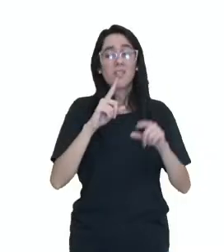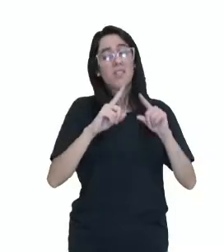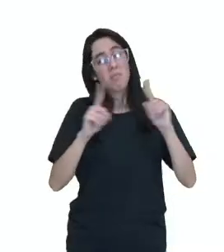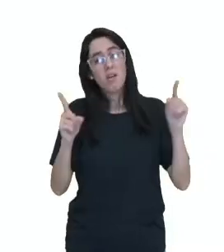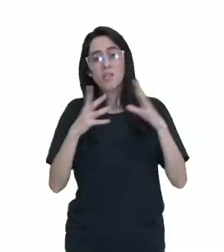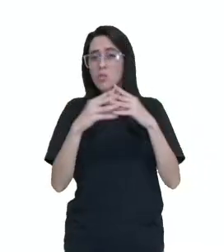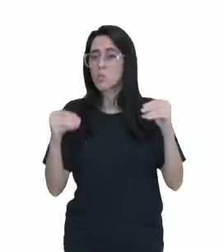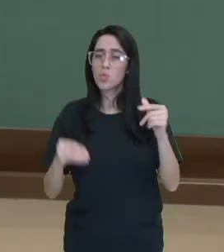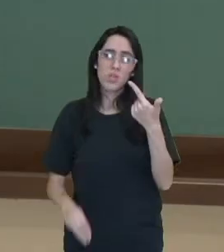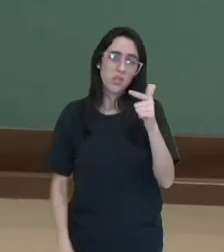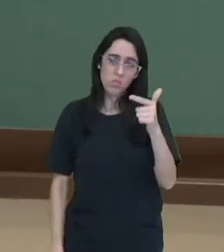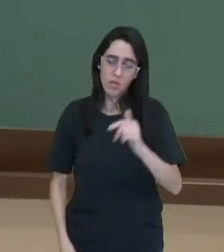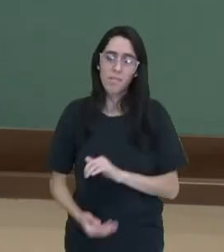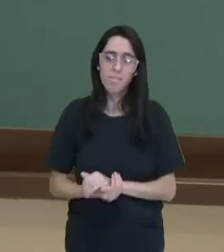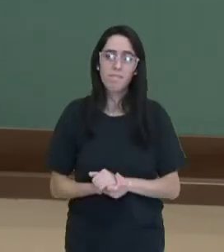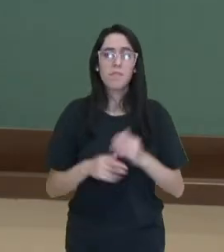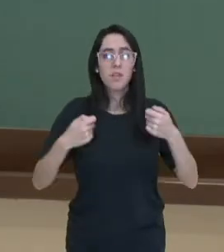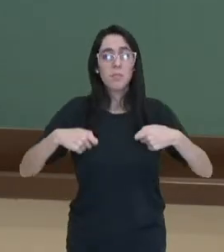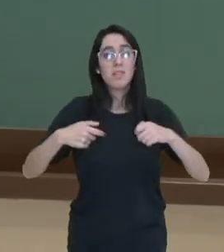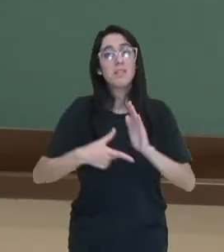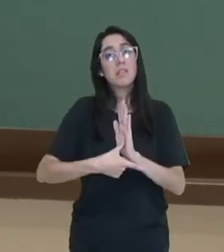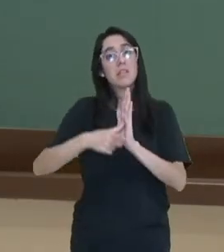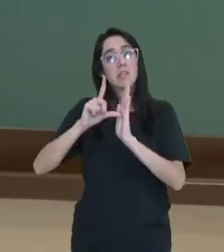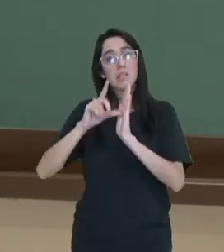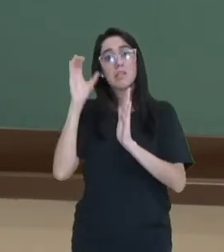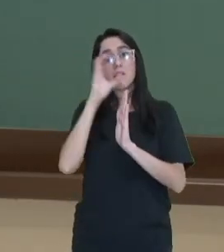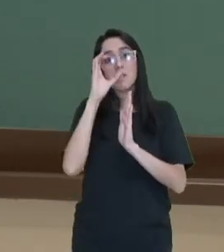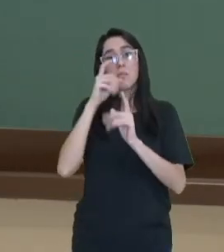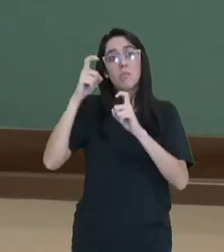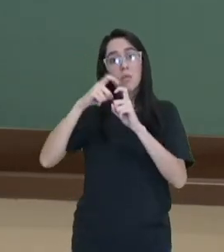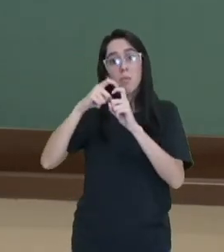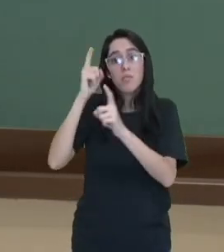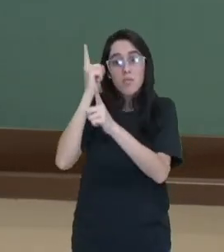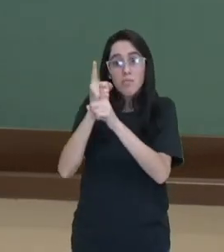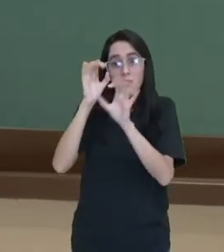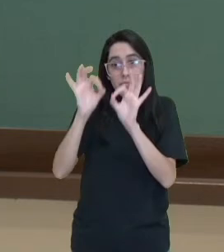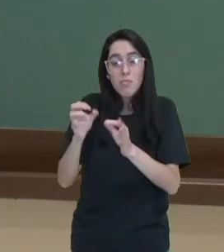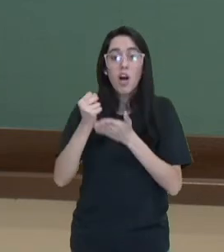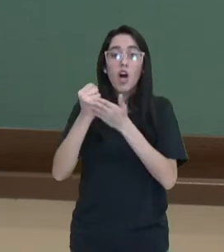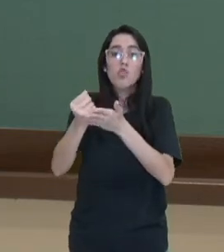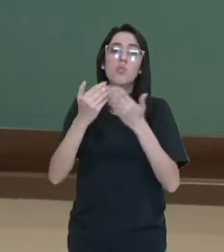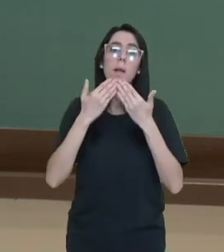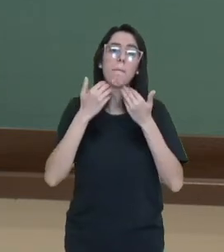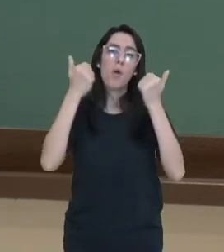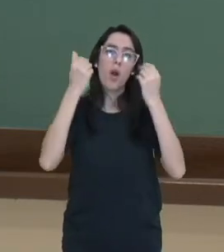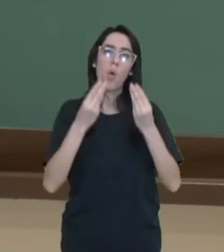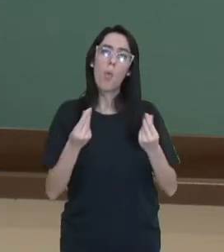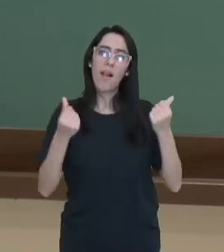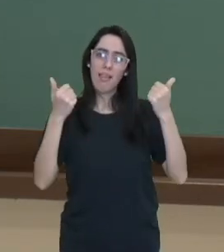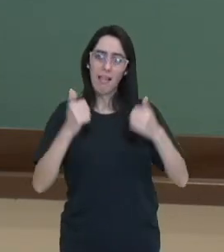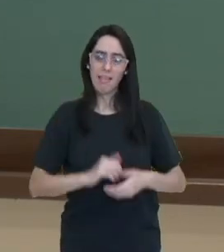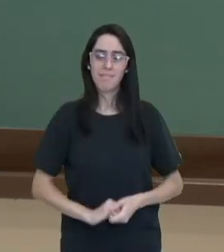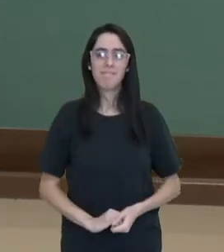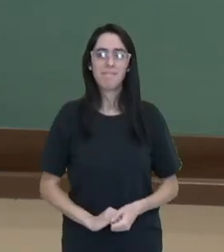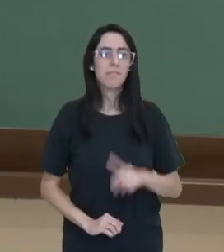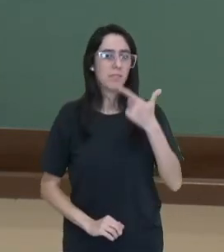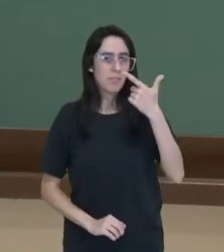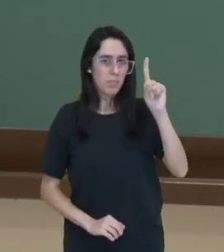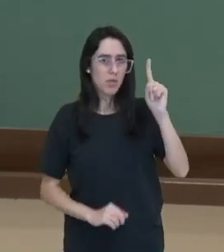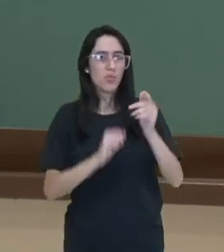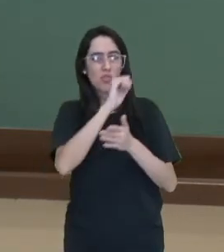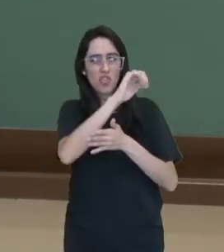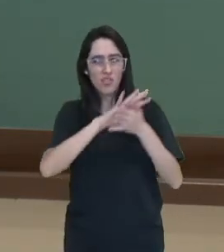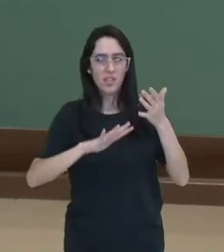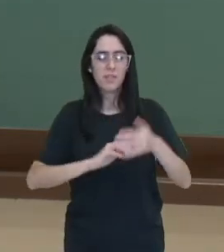esse diagnóstico precoce ajuda a melhorar a qualidade de vida daquela pessoa. Vamos para mais uma